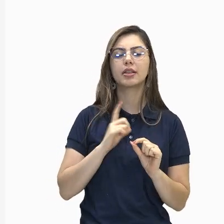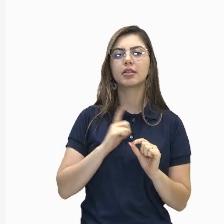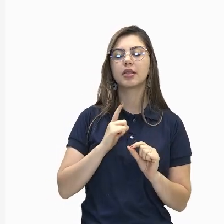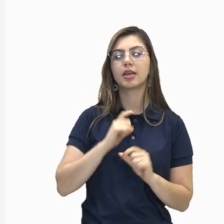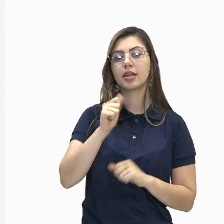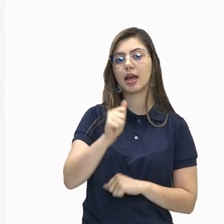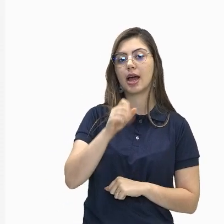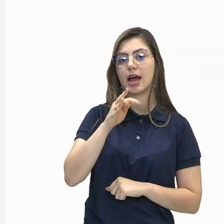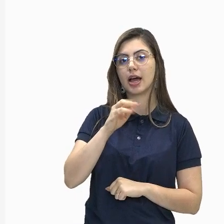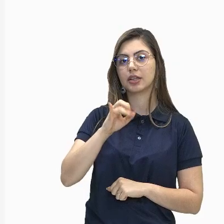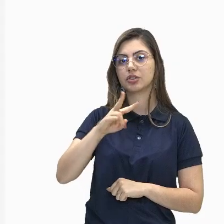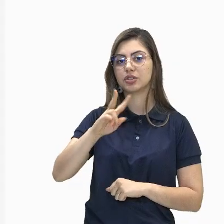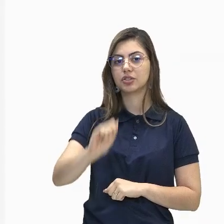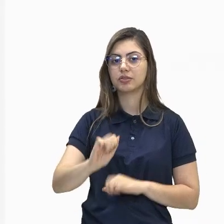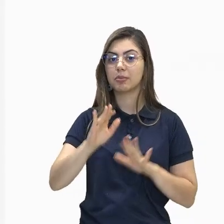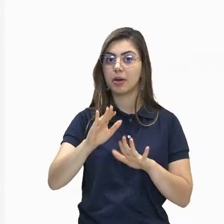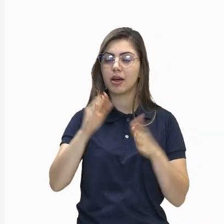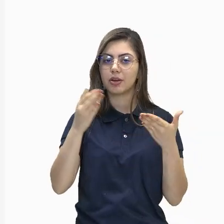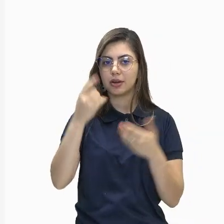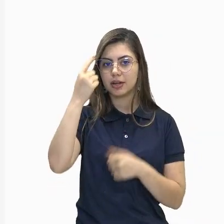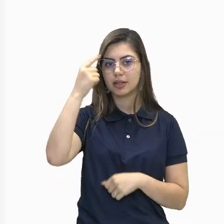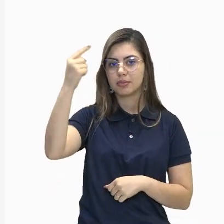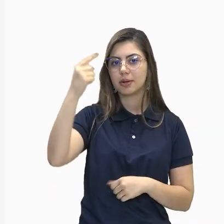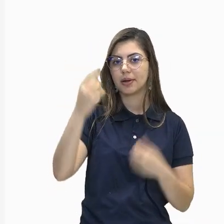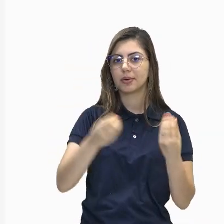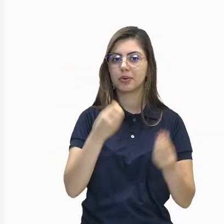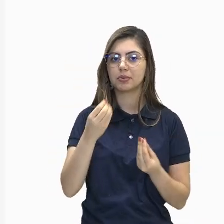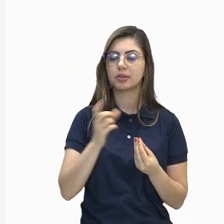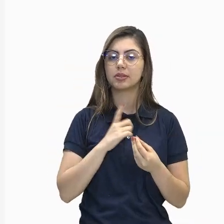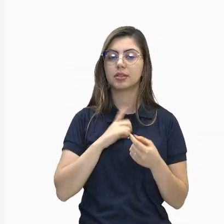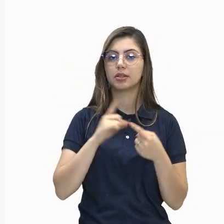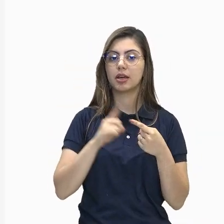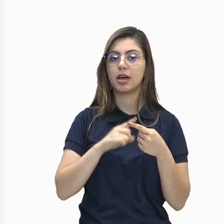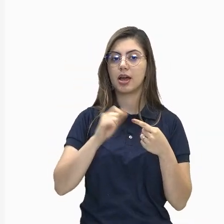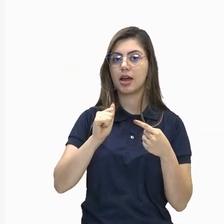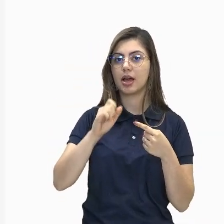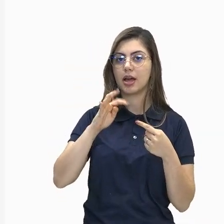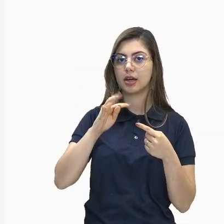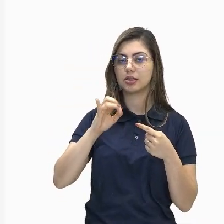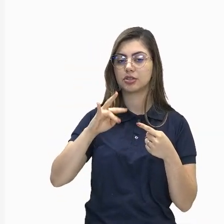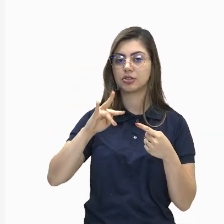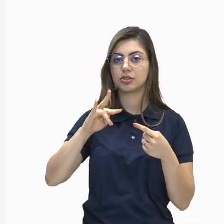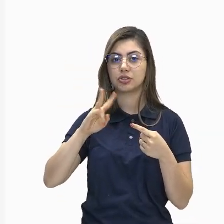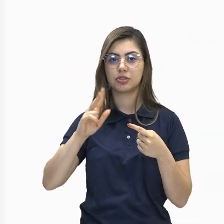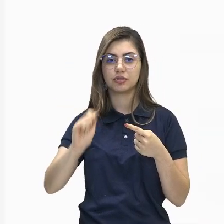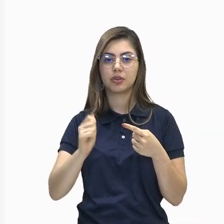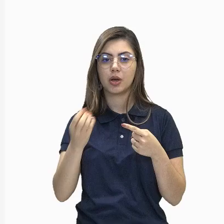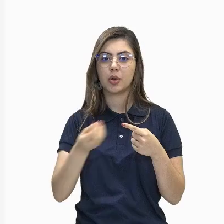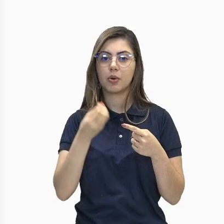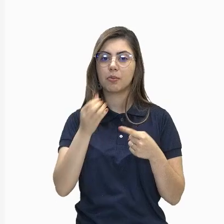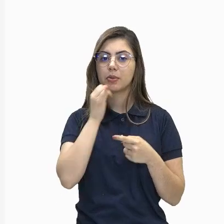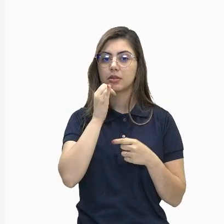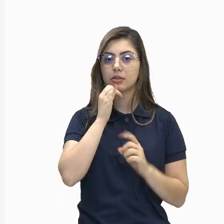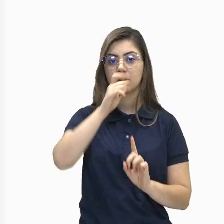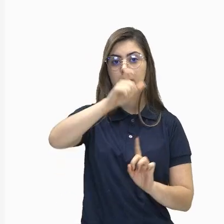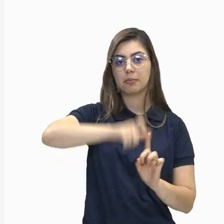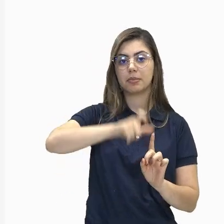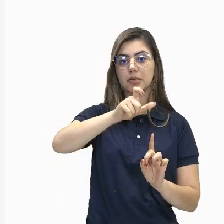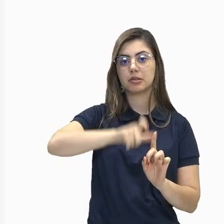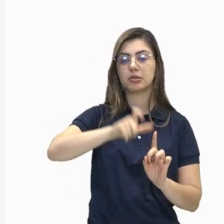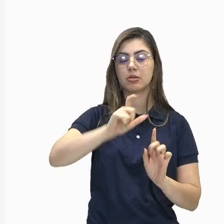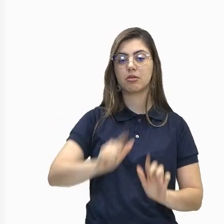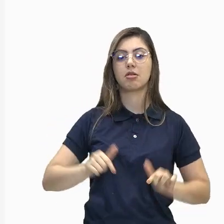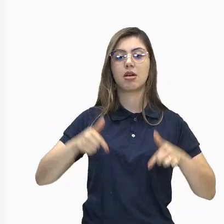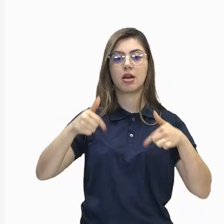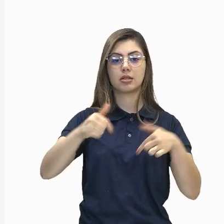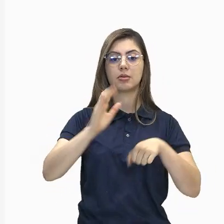as vozes verbais. Voltando aqui comigo, olha só. Voz ativa, eu tenho uma oração na voz ativa quando o sujeito pratica